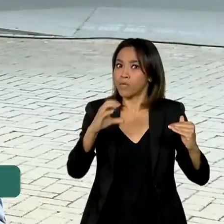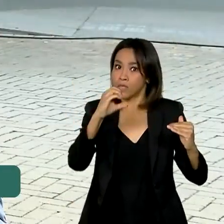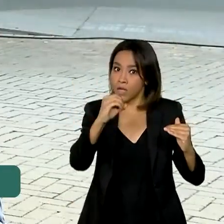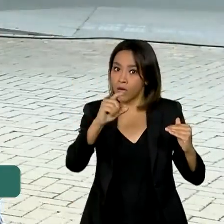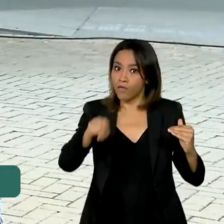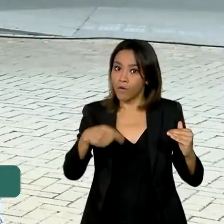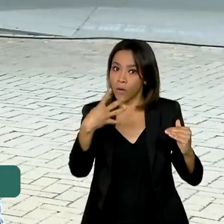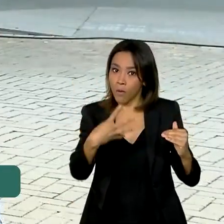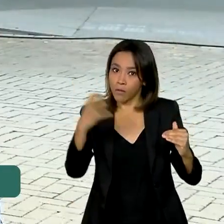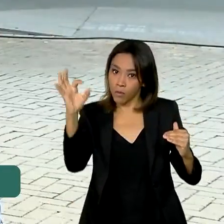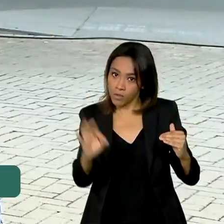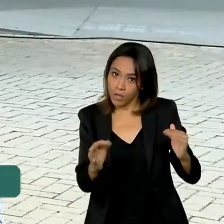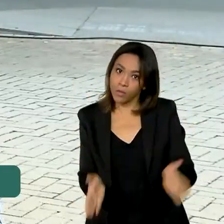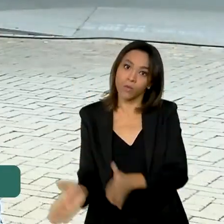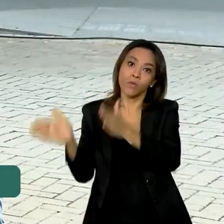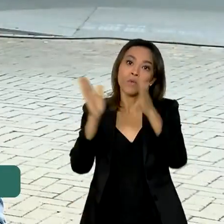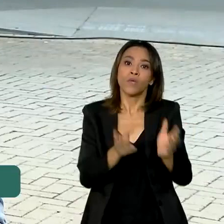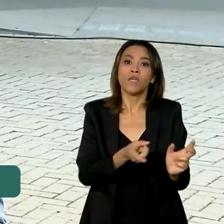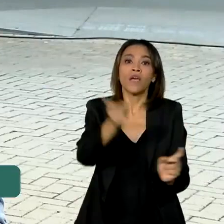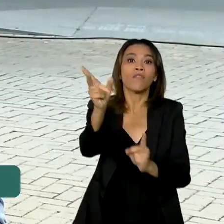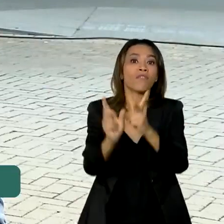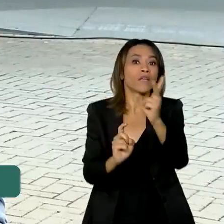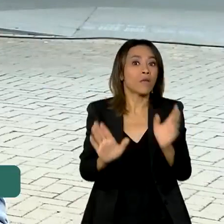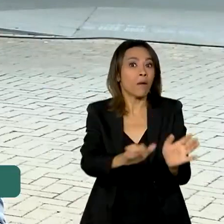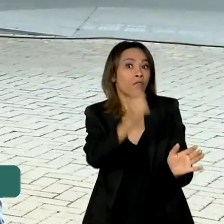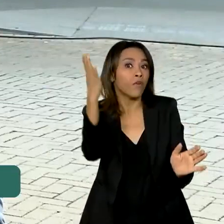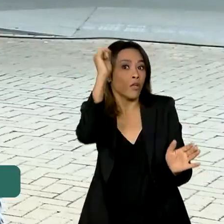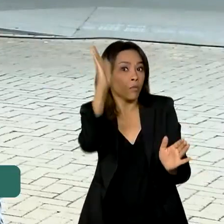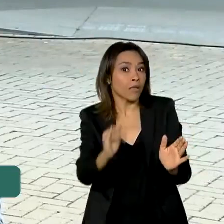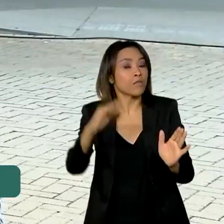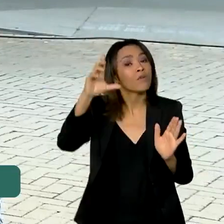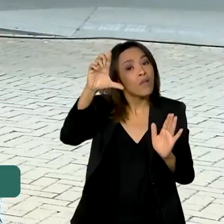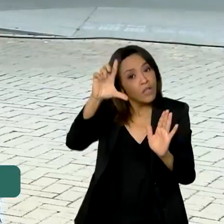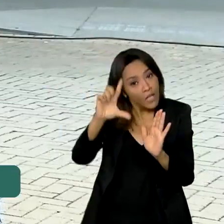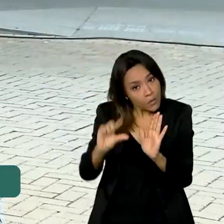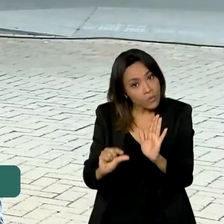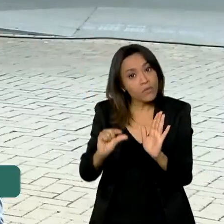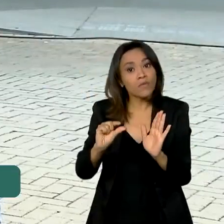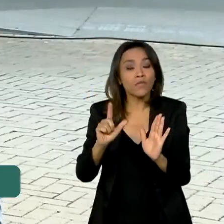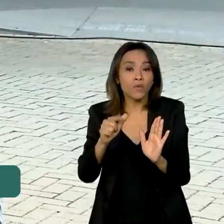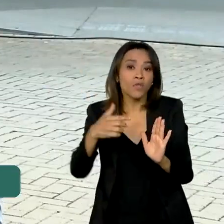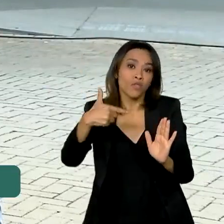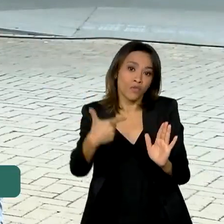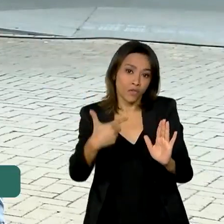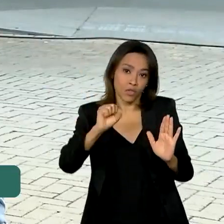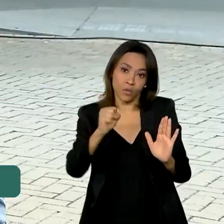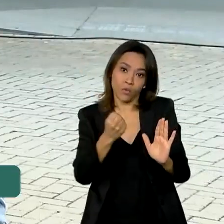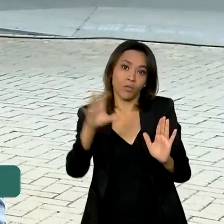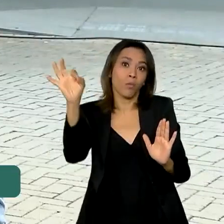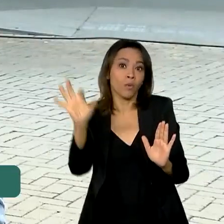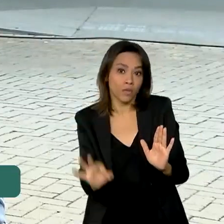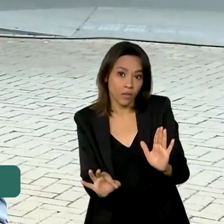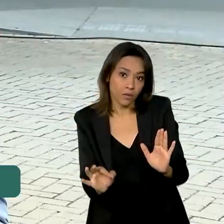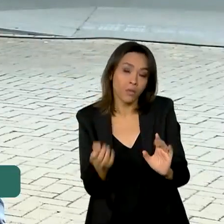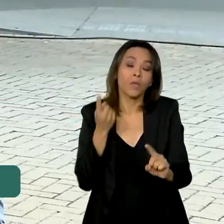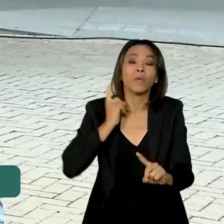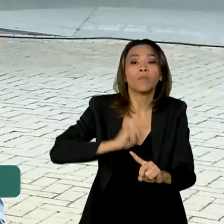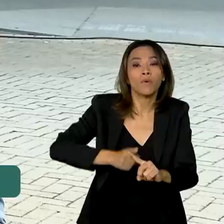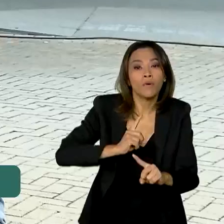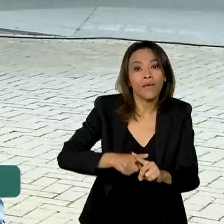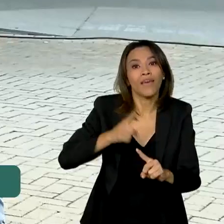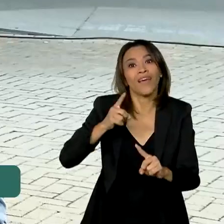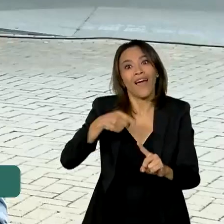0,4%, e as exportações tiveram uma queda de 28%, puxada principalmente